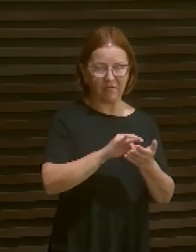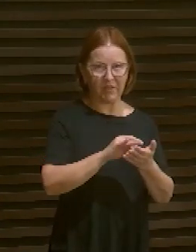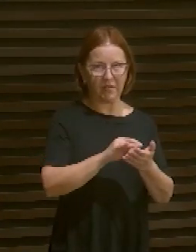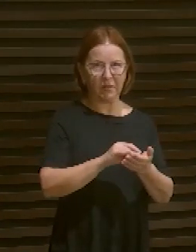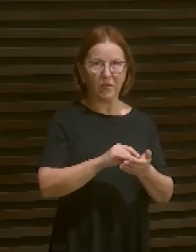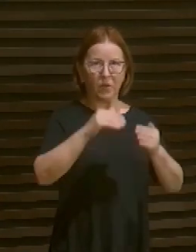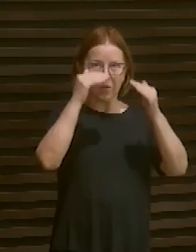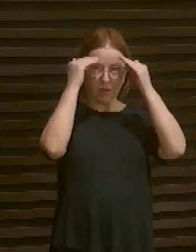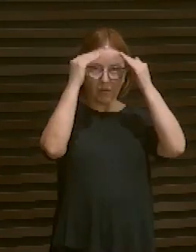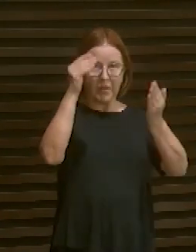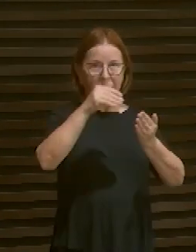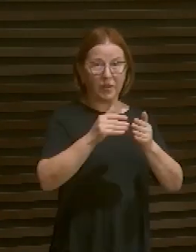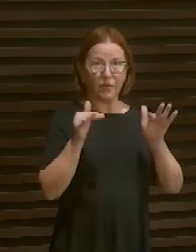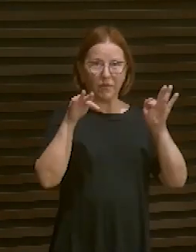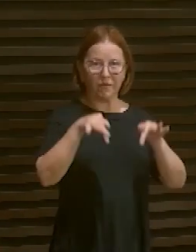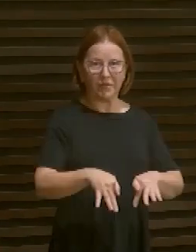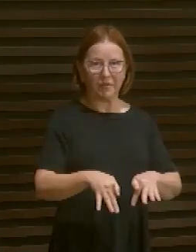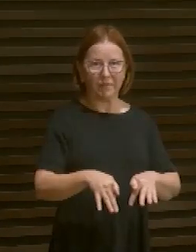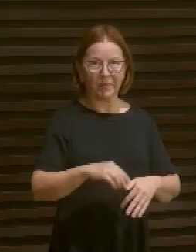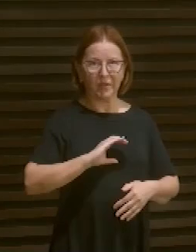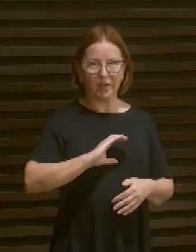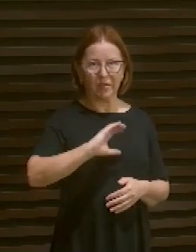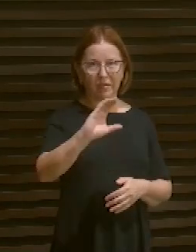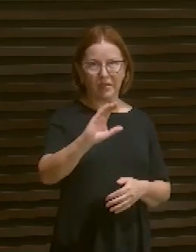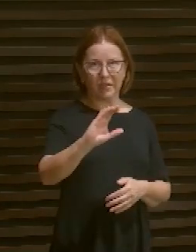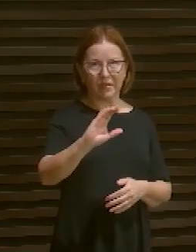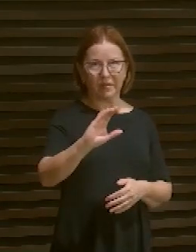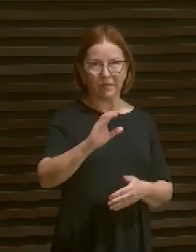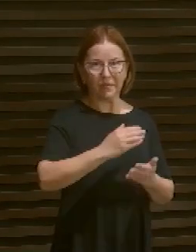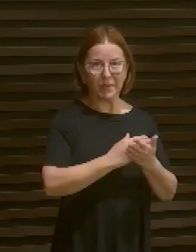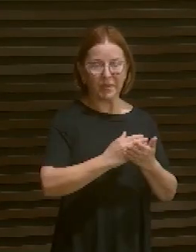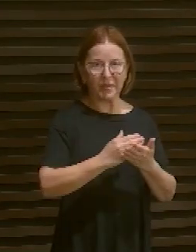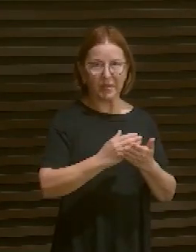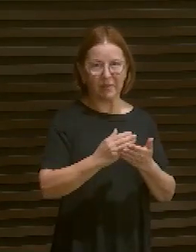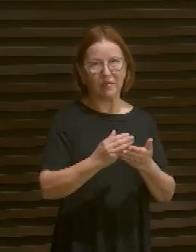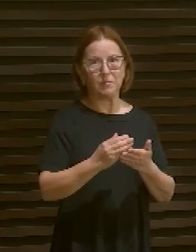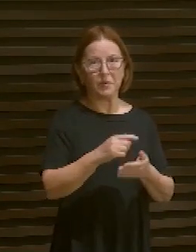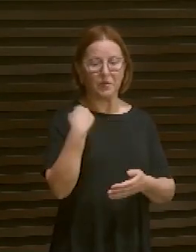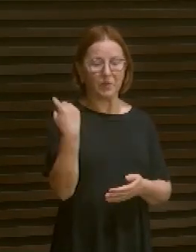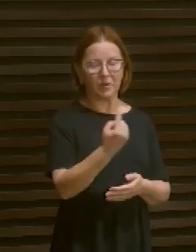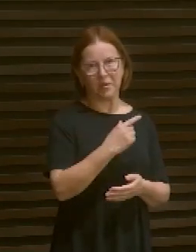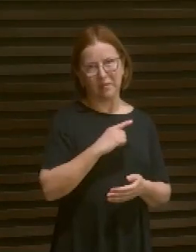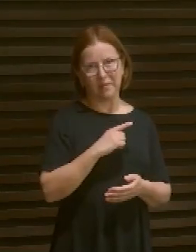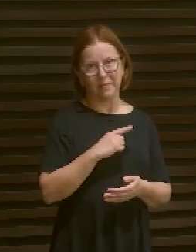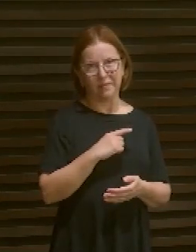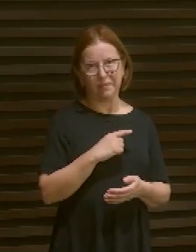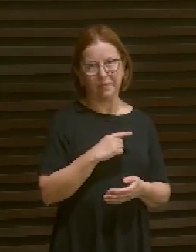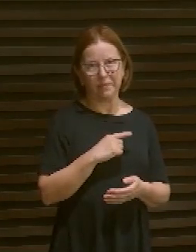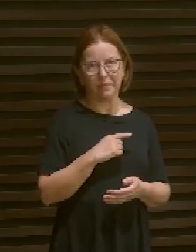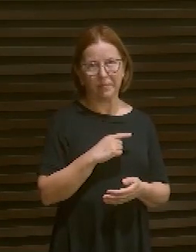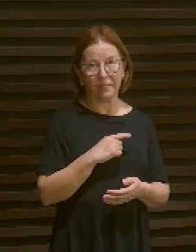firmes até ao fim a confiança que desde o princípio tivemos. Enquanto se